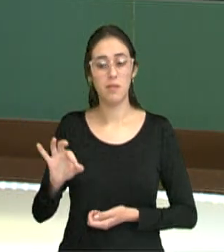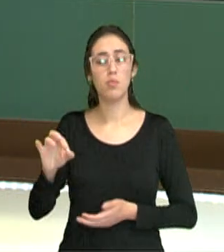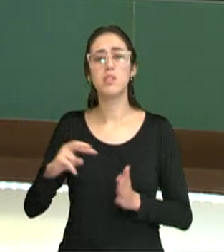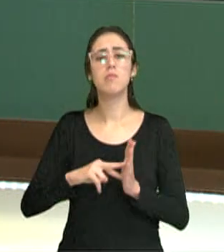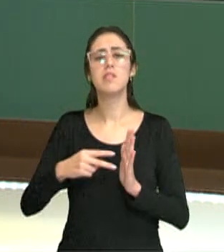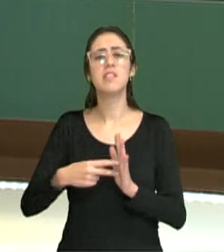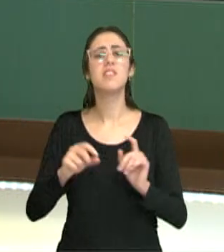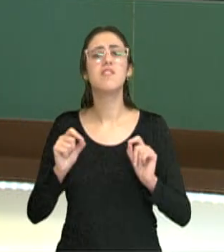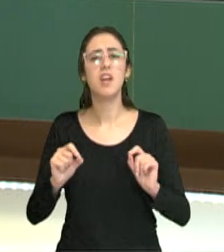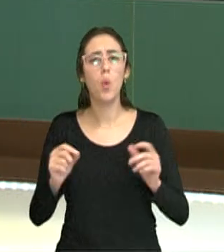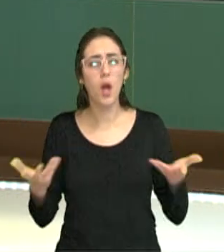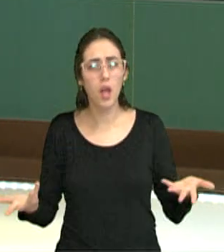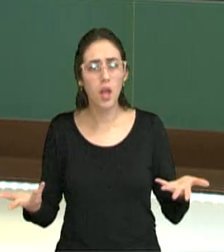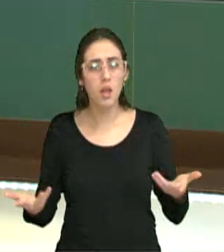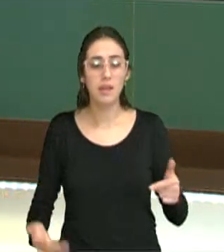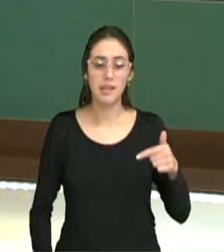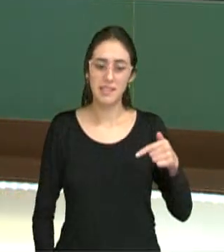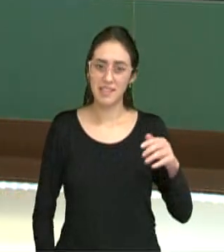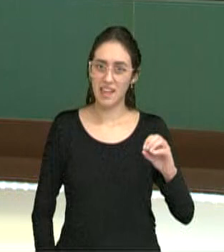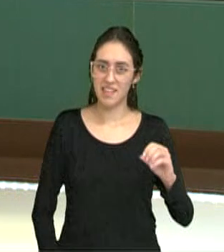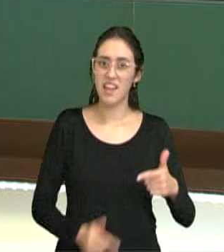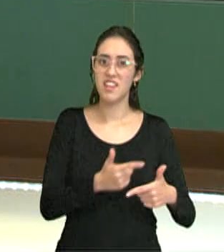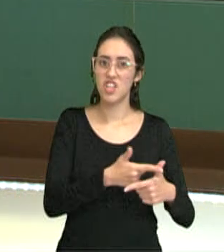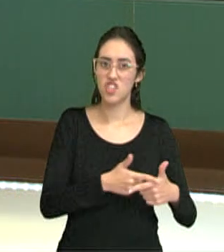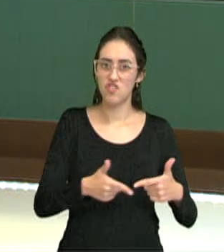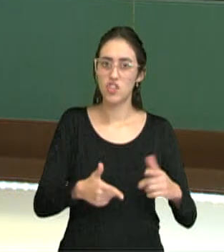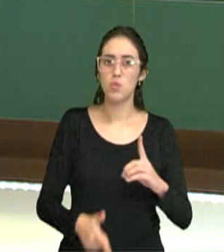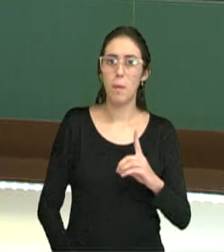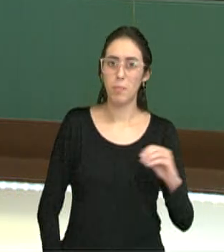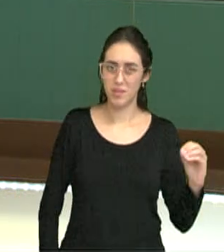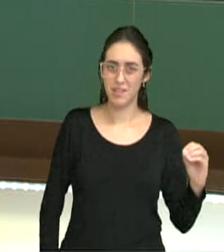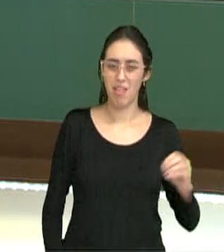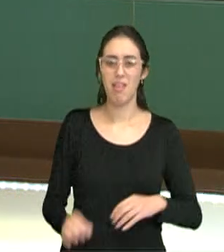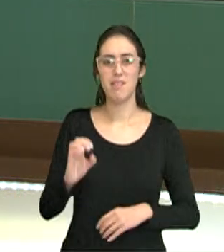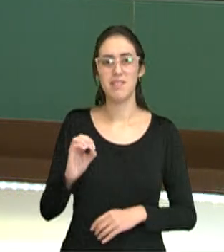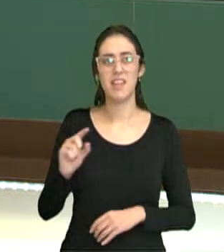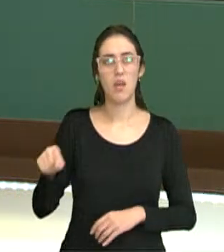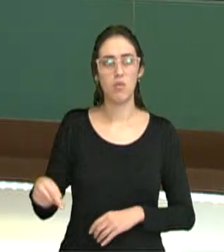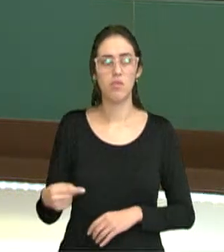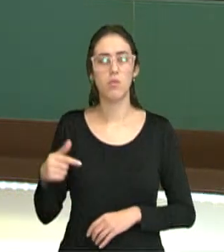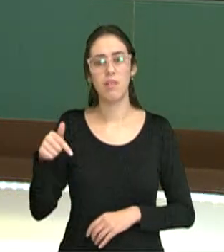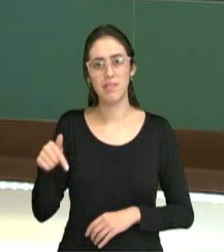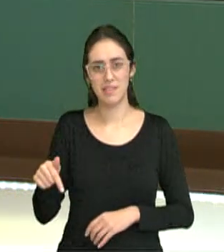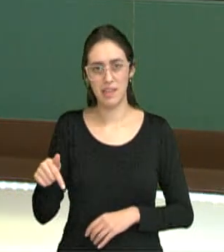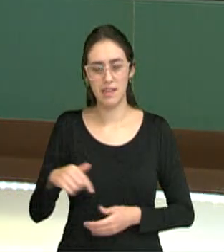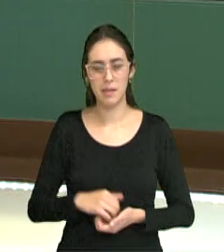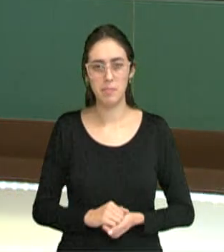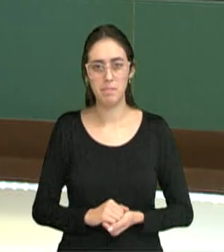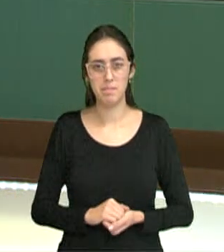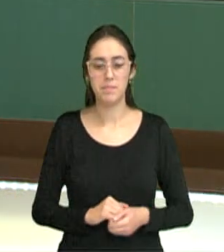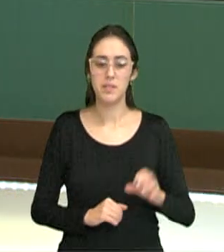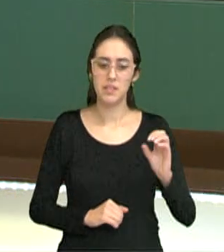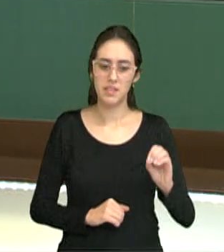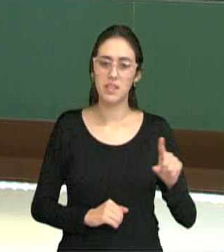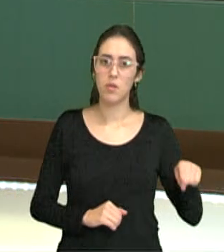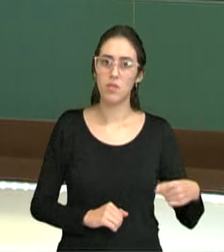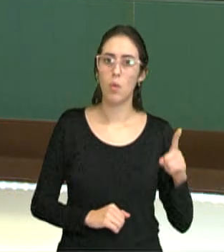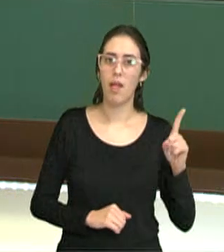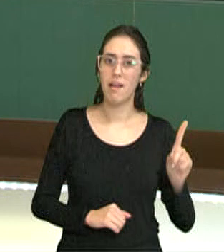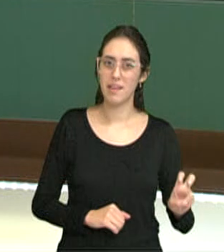quê? 70 dividido por 100, ou seja, 0,7, de 0,15, ou